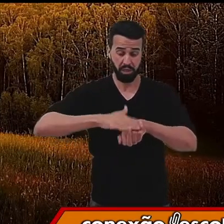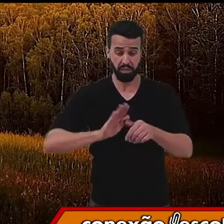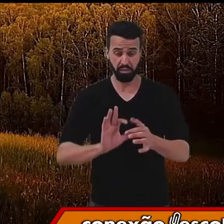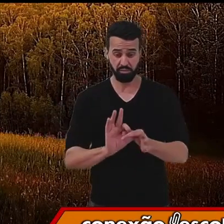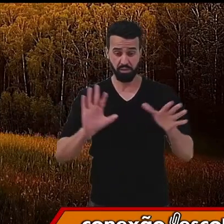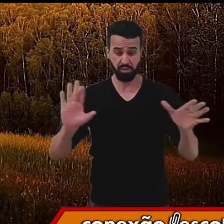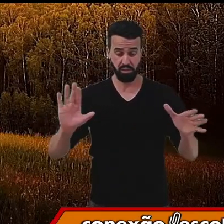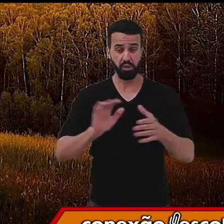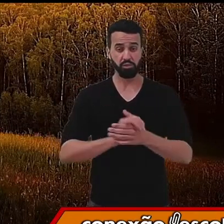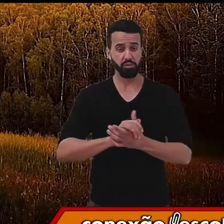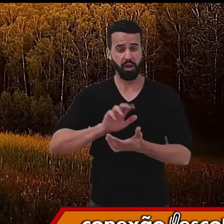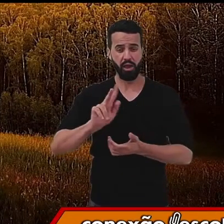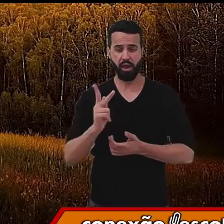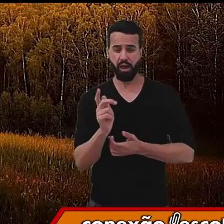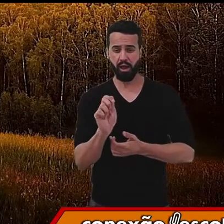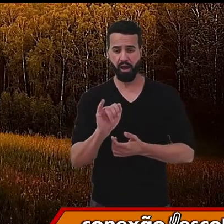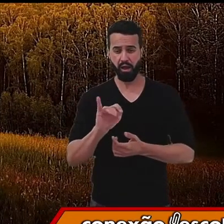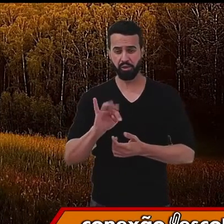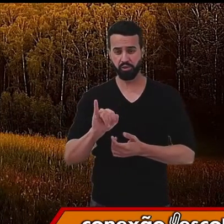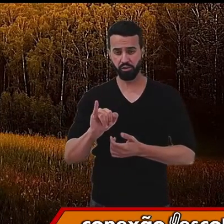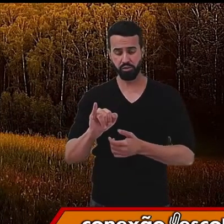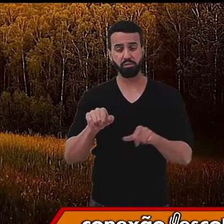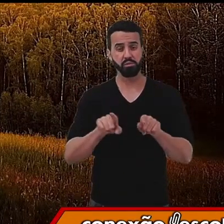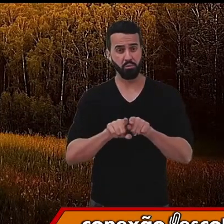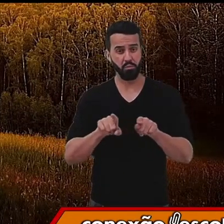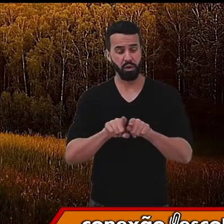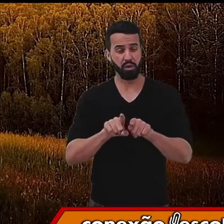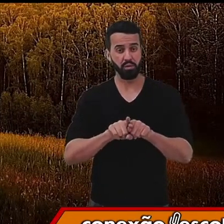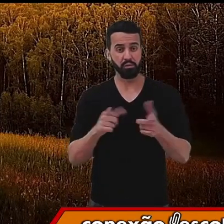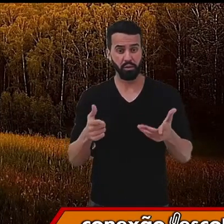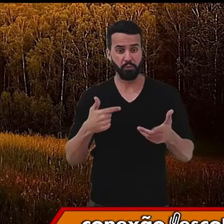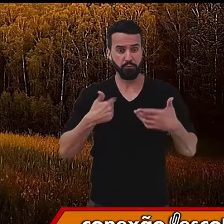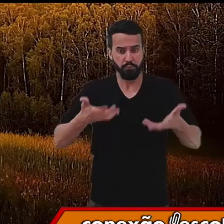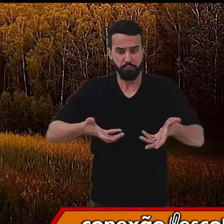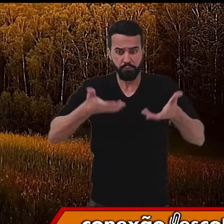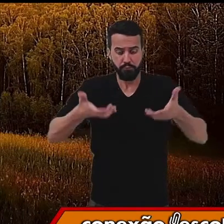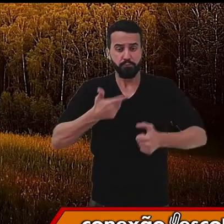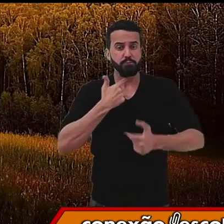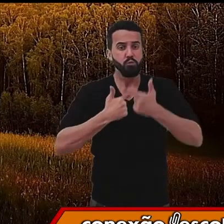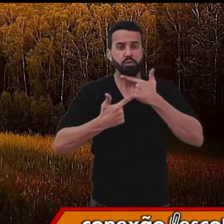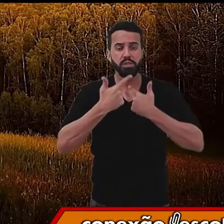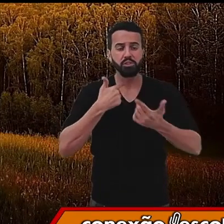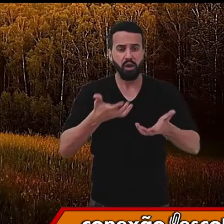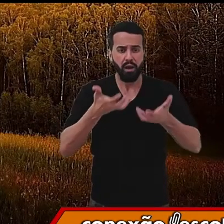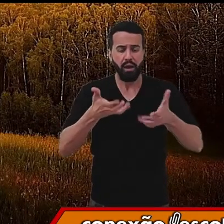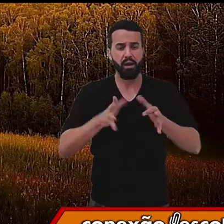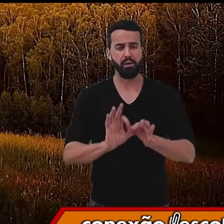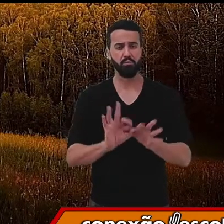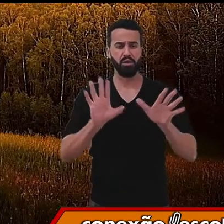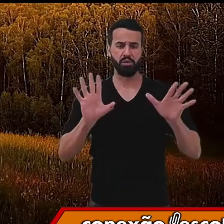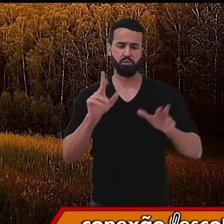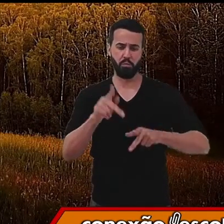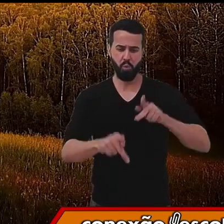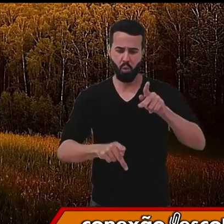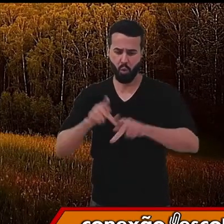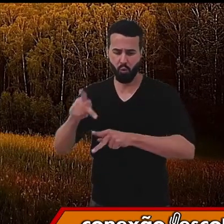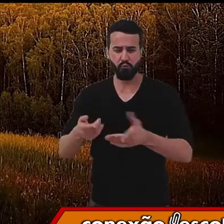Haiti, tudo isso acende o desejo de liberdade desses povos. Soma-se isso